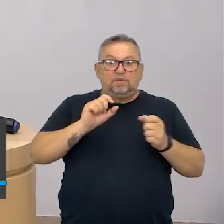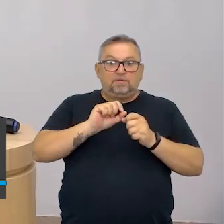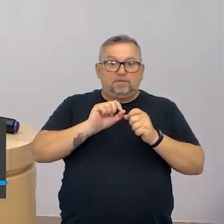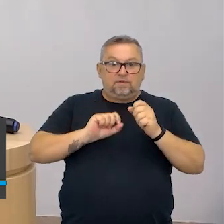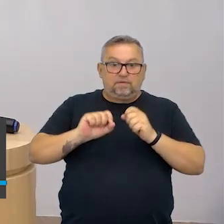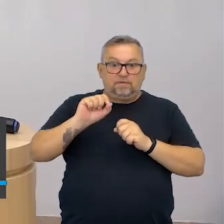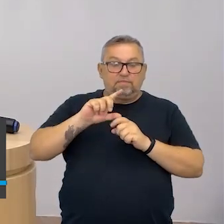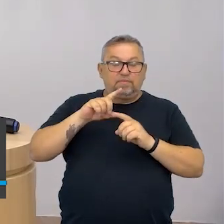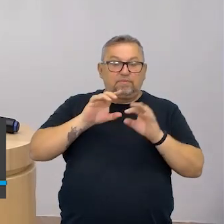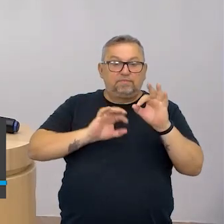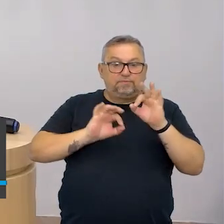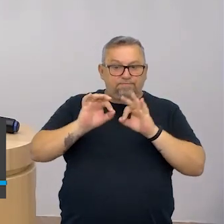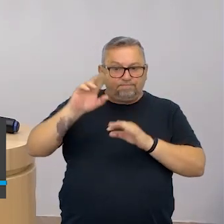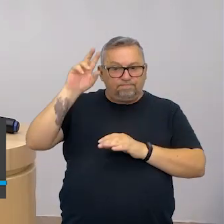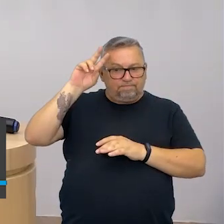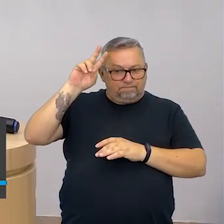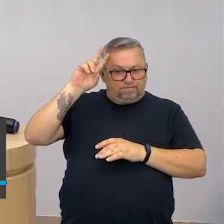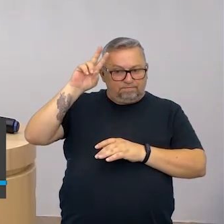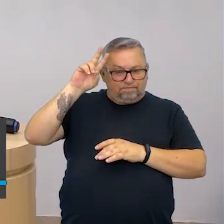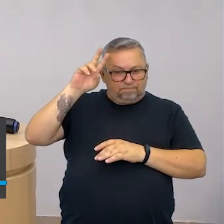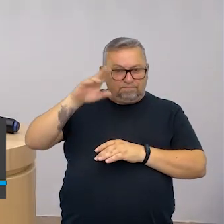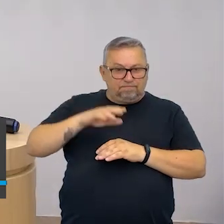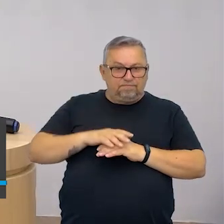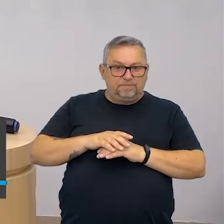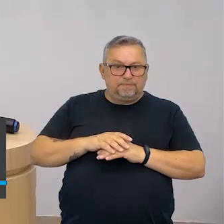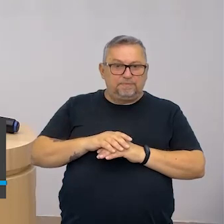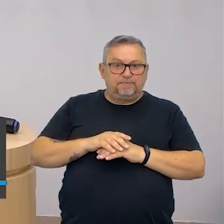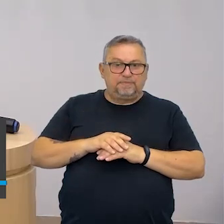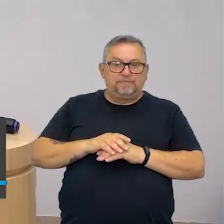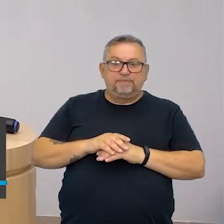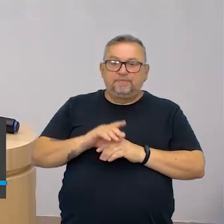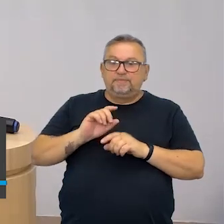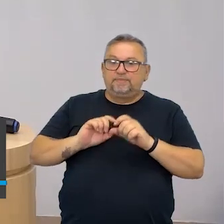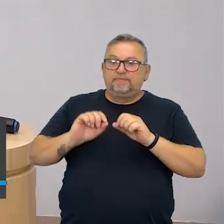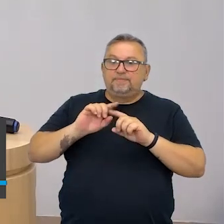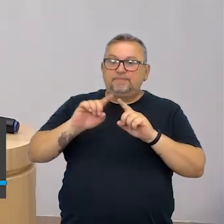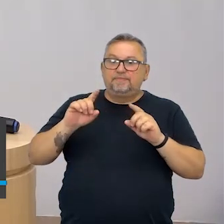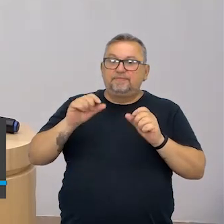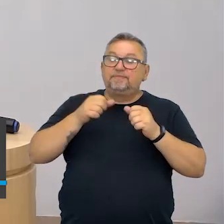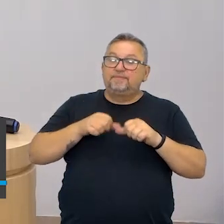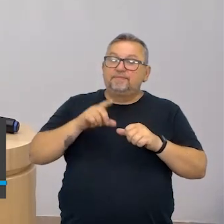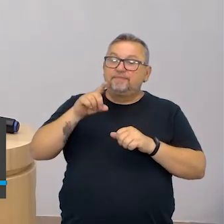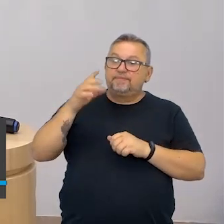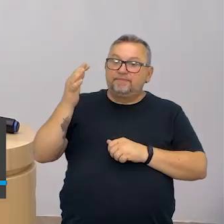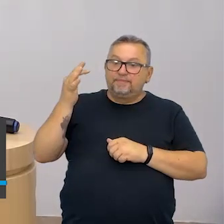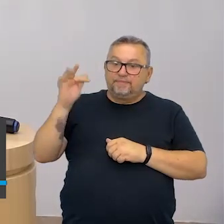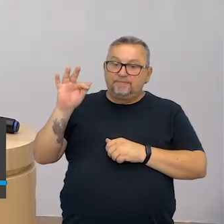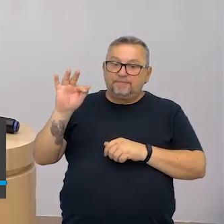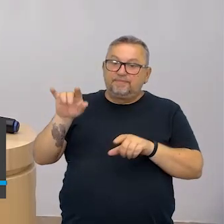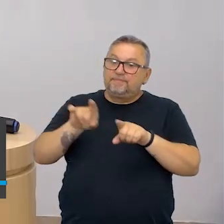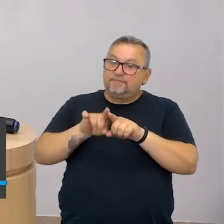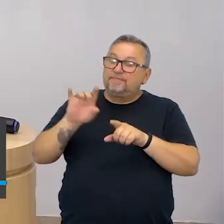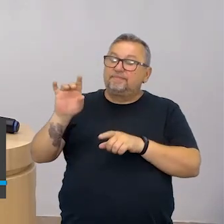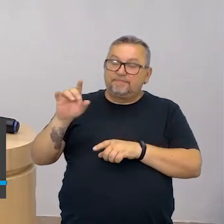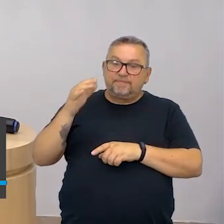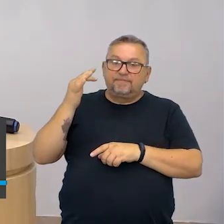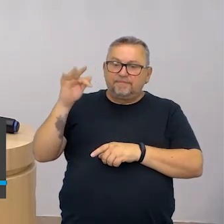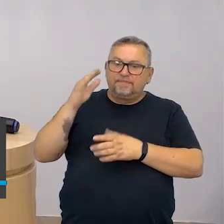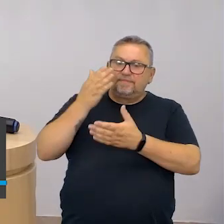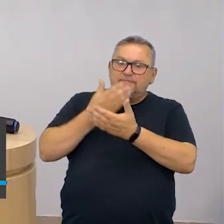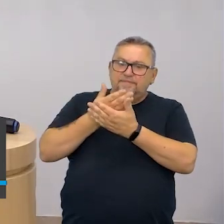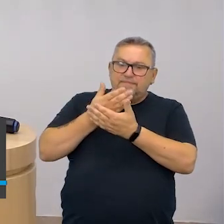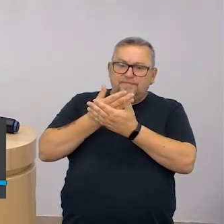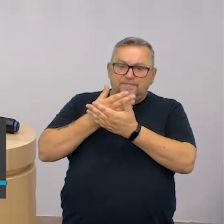uma reparação histórica, a ficar na França, né? Ficar um tempo na França estudando